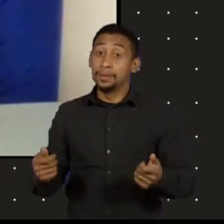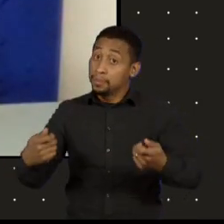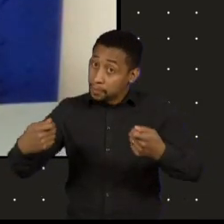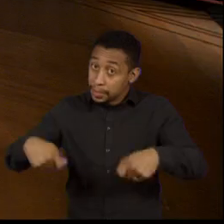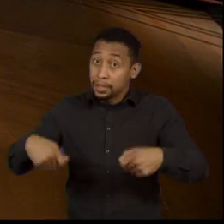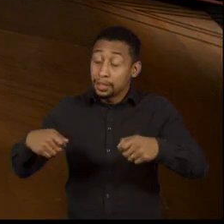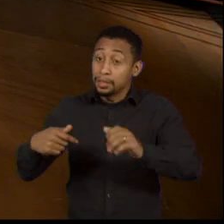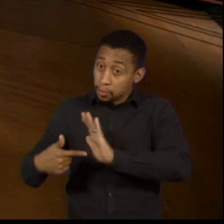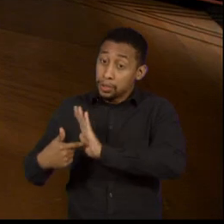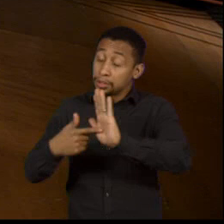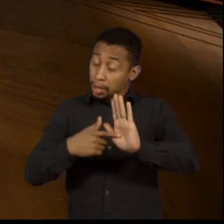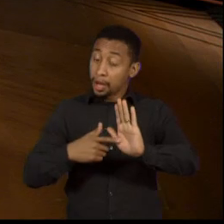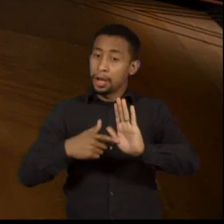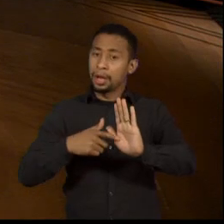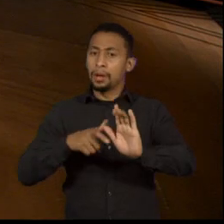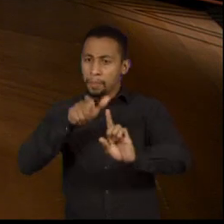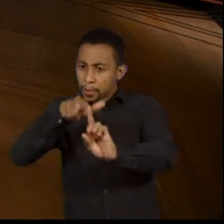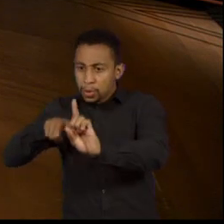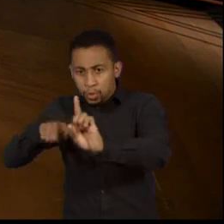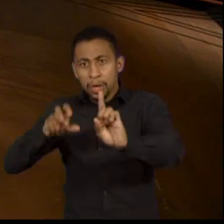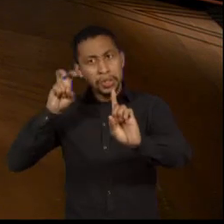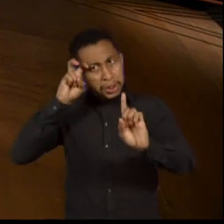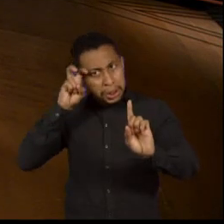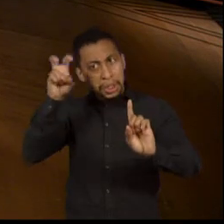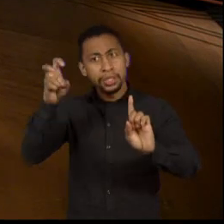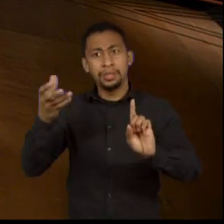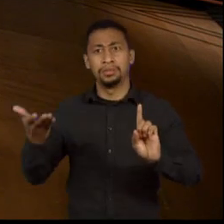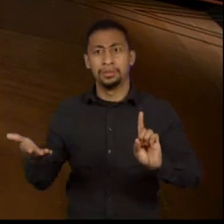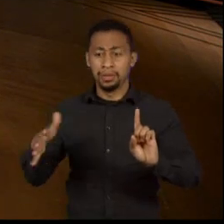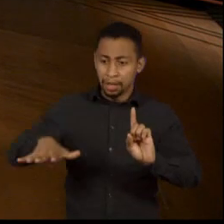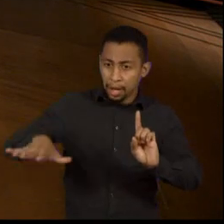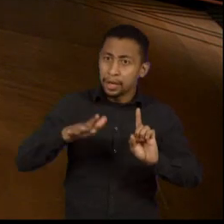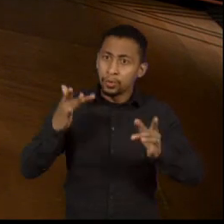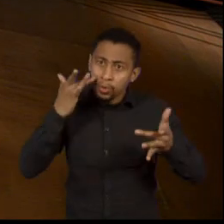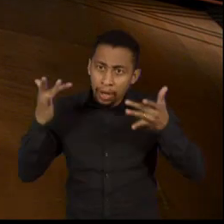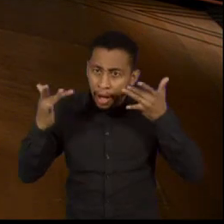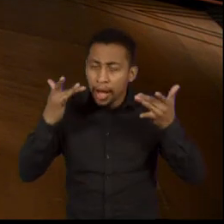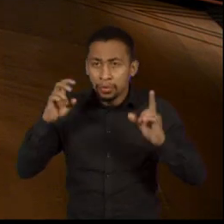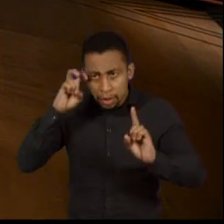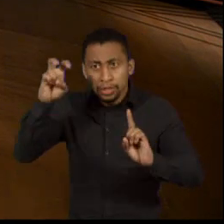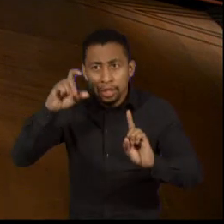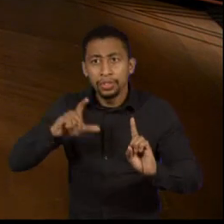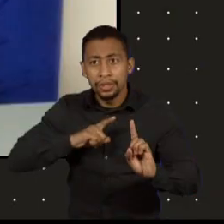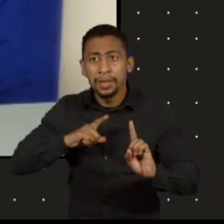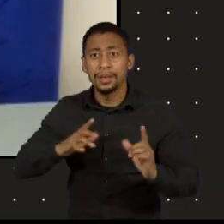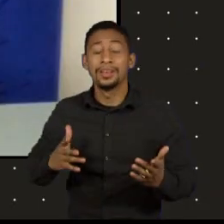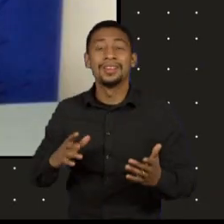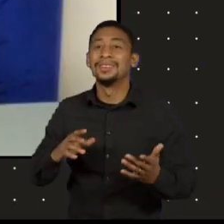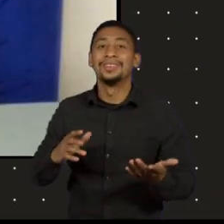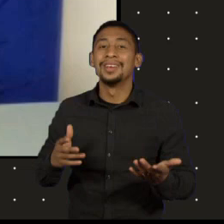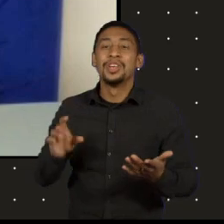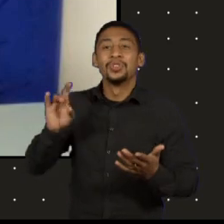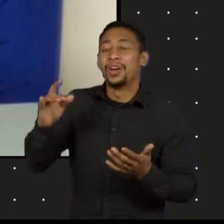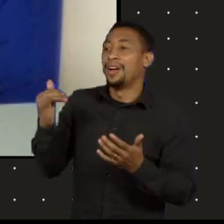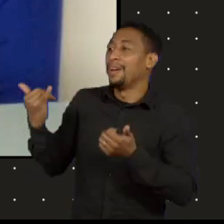essa inteligência também para o teatro, porque o teatro é o lugar da inteligência, né? Ele não é um lugar da diversão, ele não é um lugar